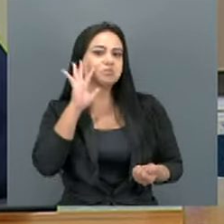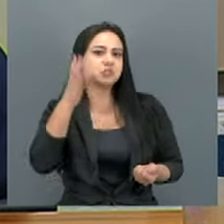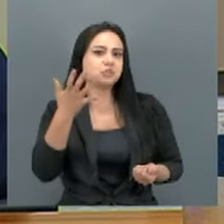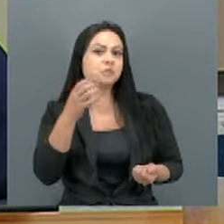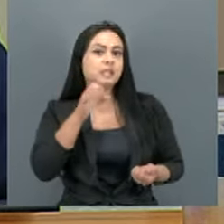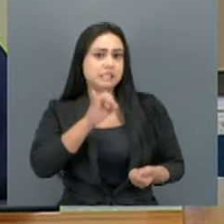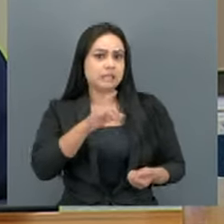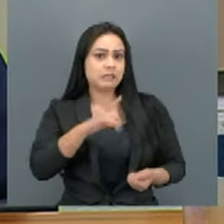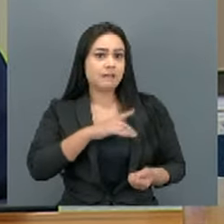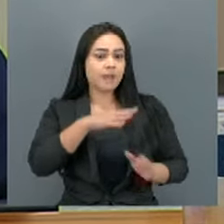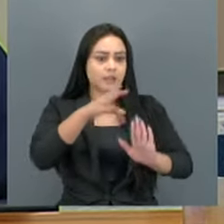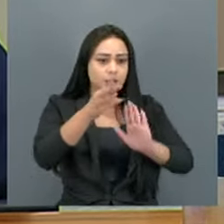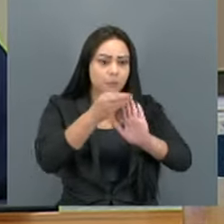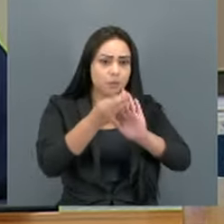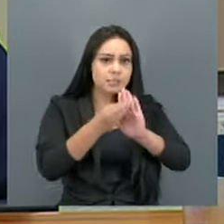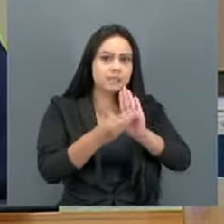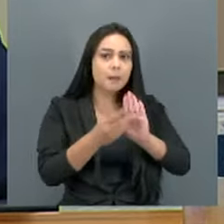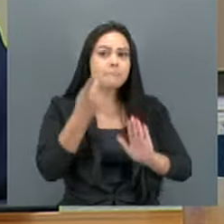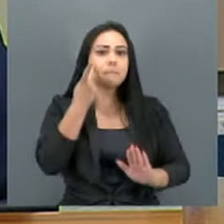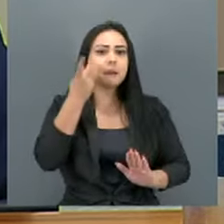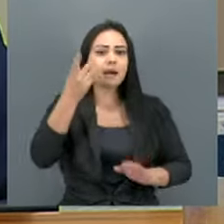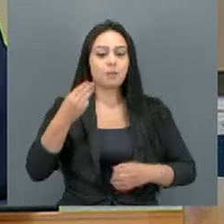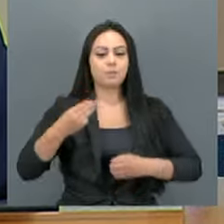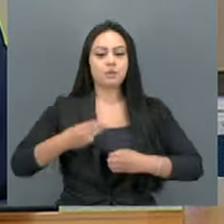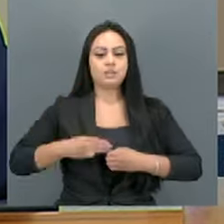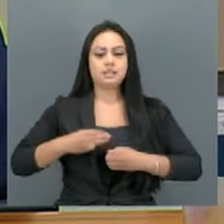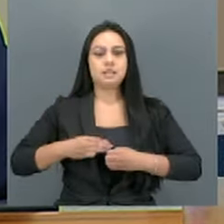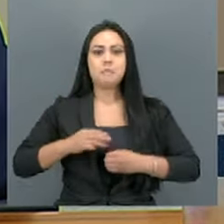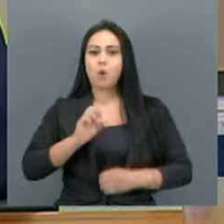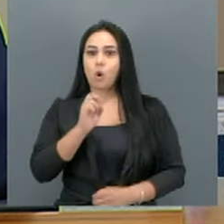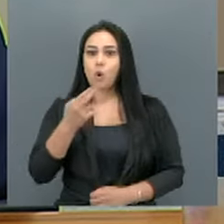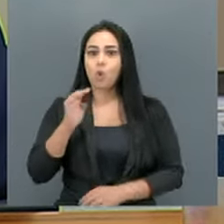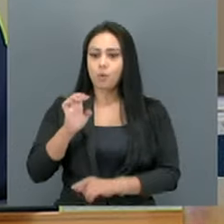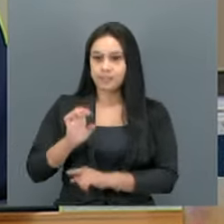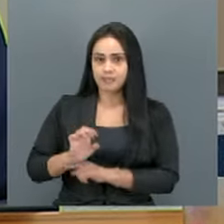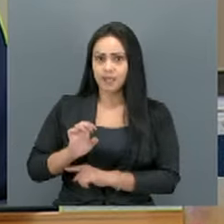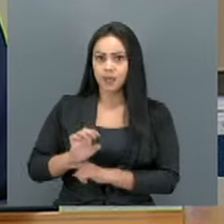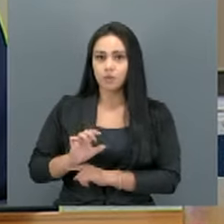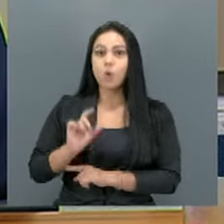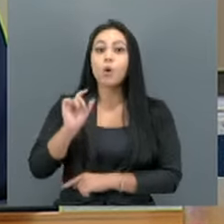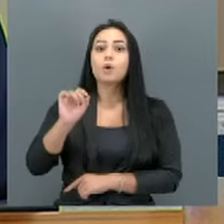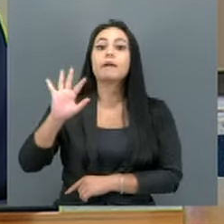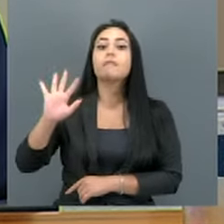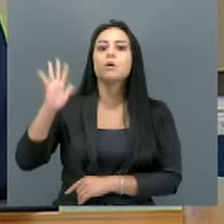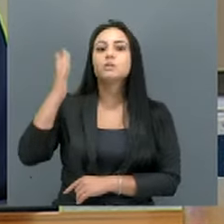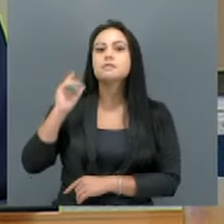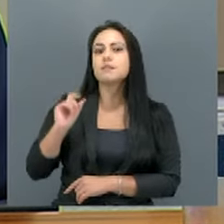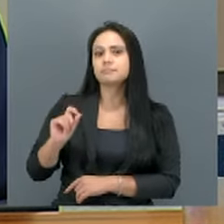se deu atribuição para o município ou para o estado, o que vai acontecer?